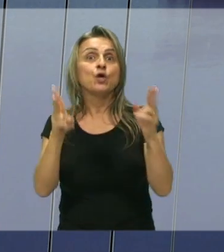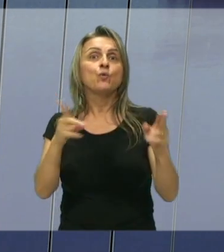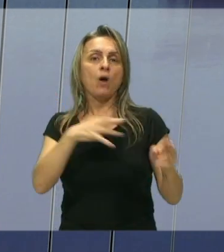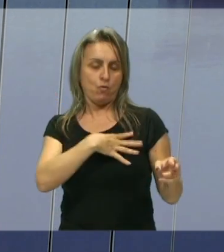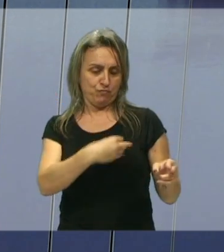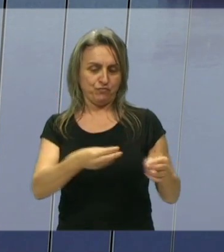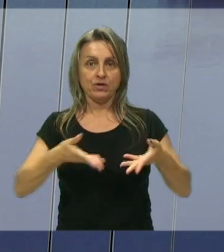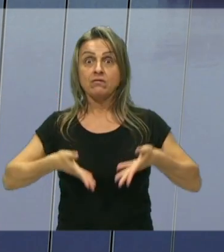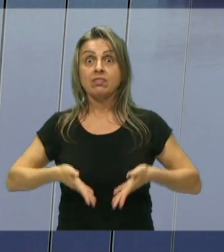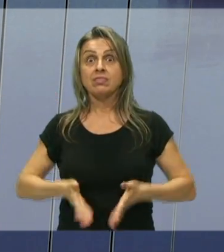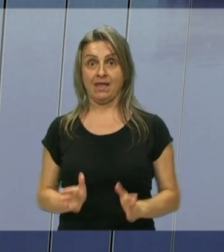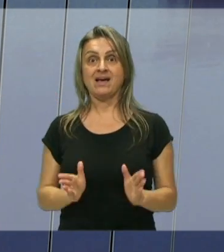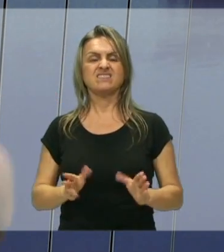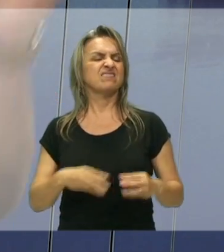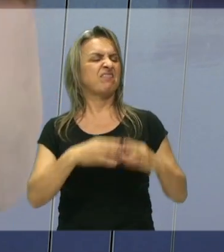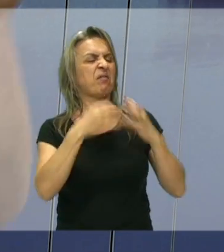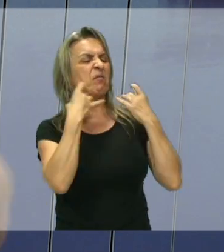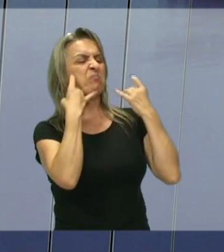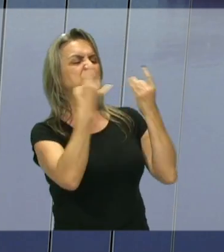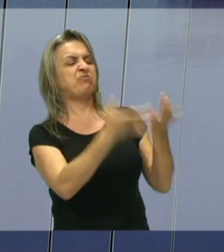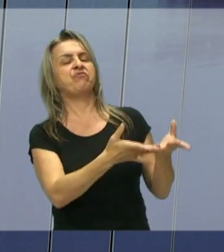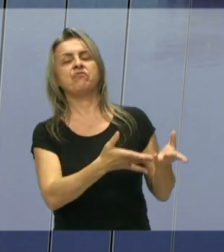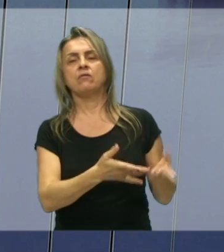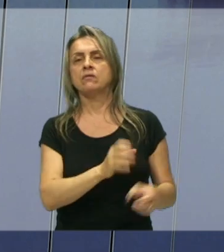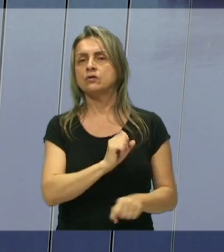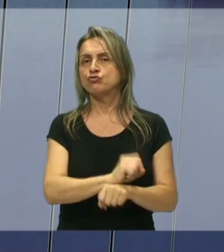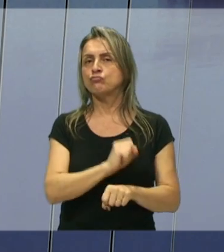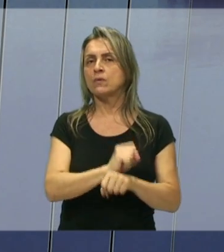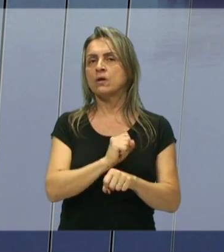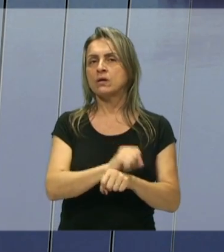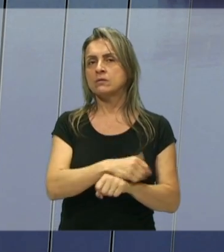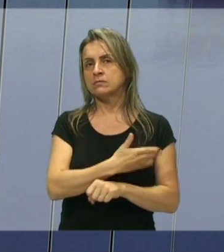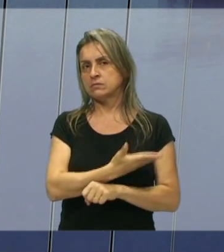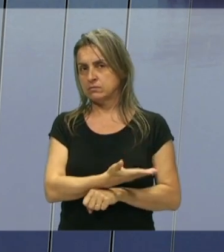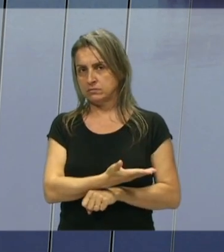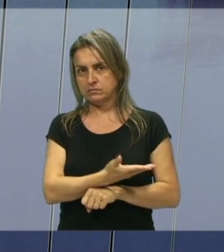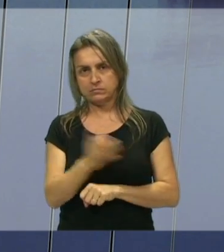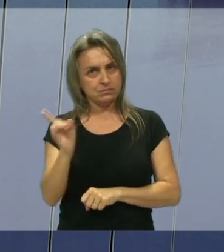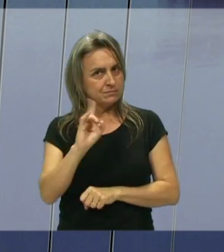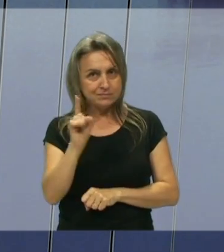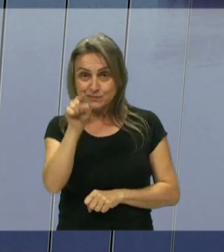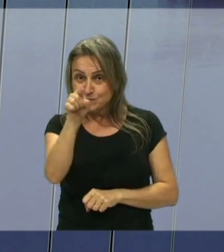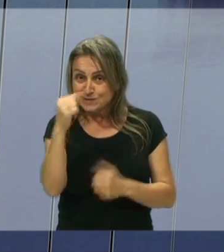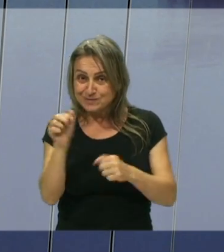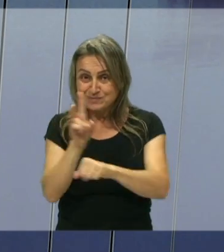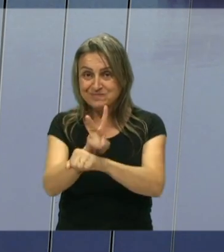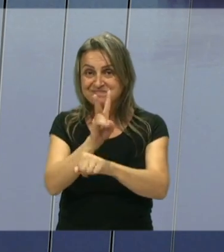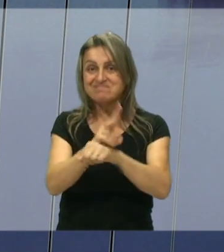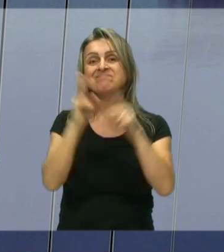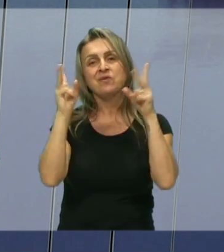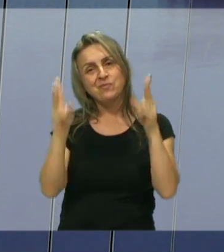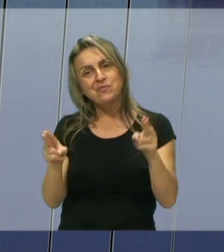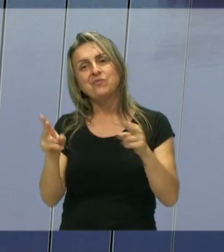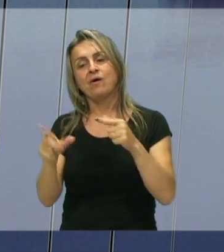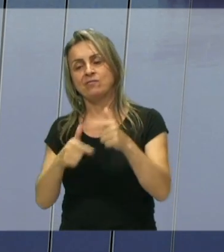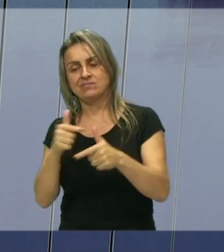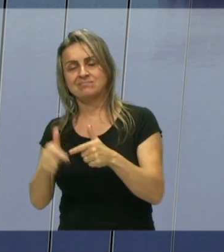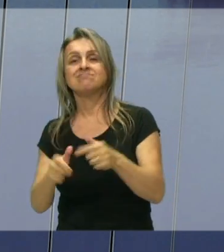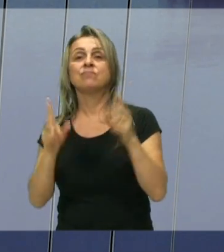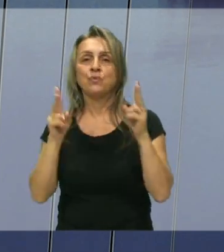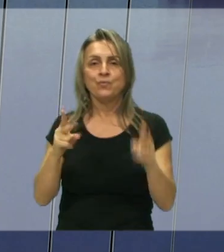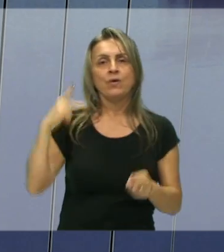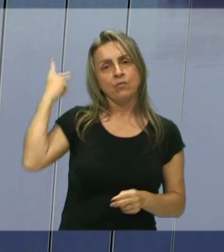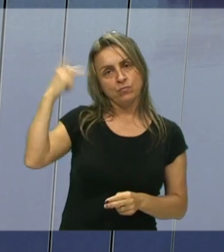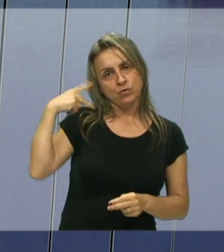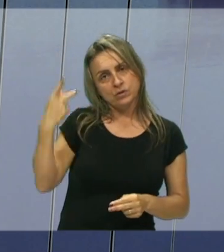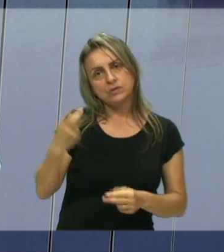largar, esperando que vai ser uma pessoa, um gênio. Não, você tem que cuidar, sabe? Não adianta plantar uma plantinha.